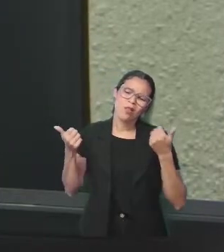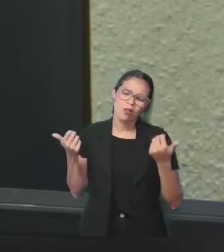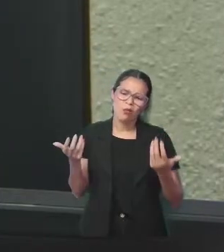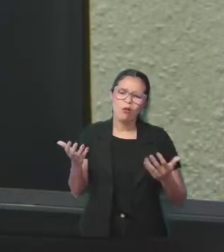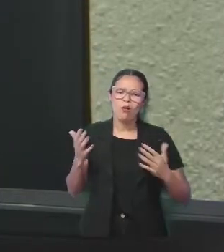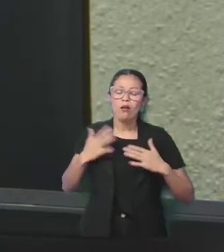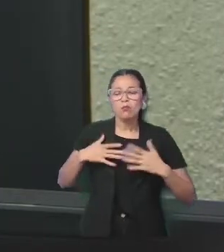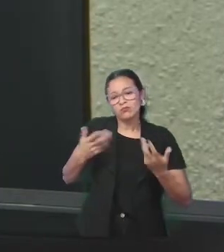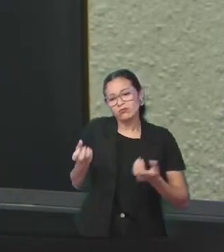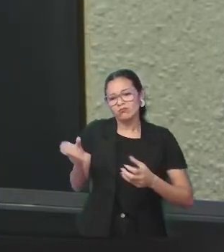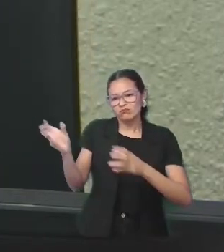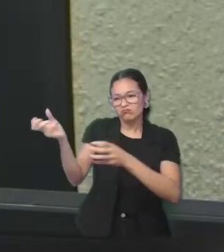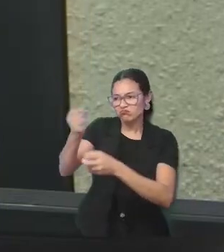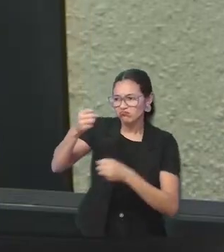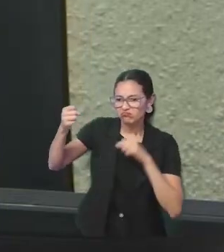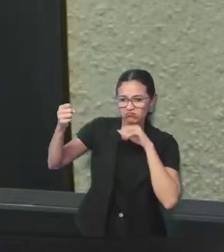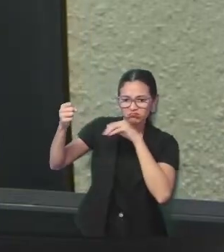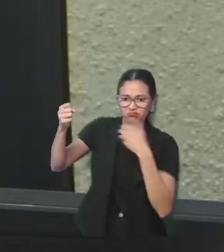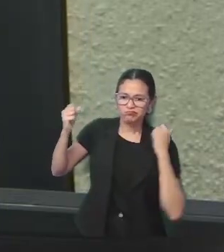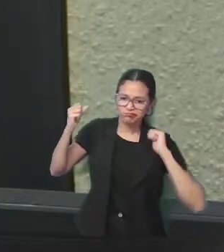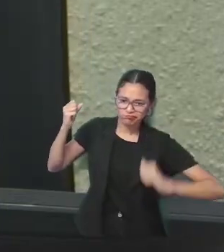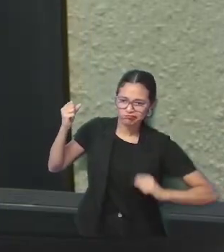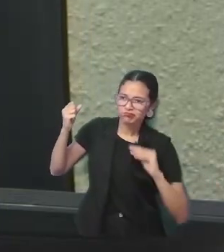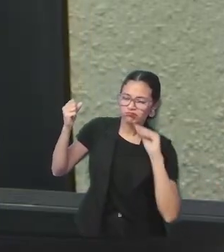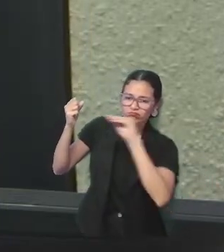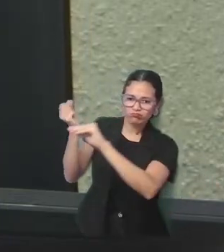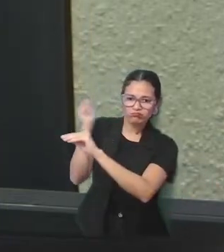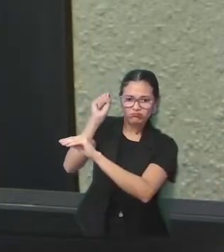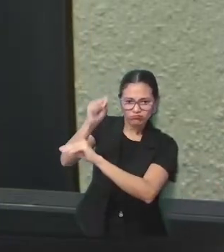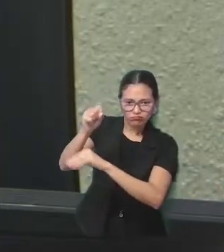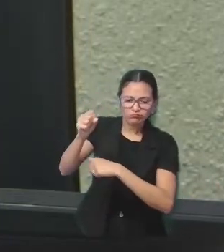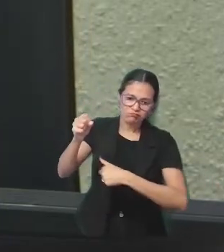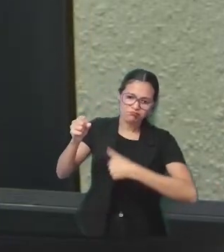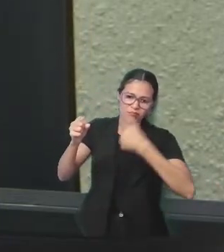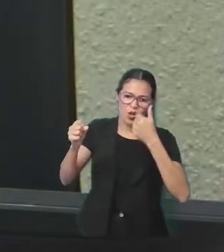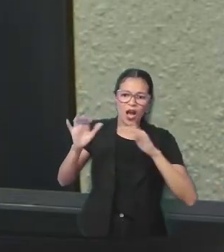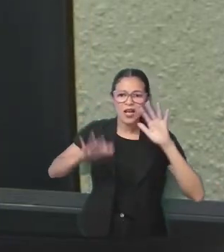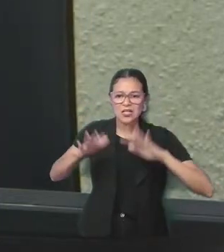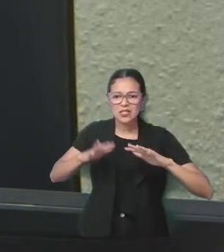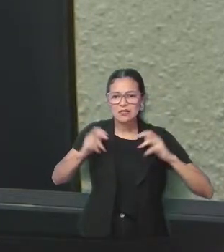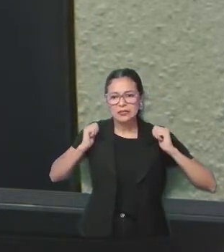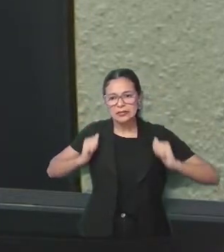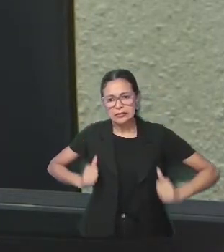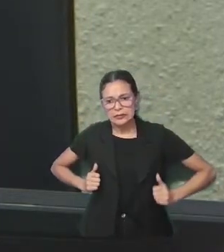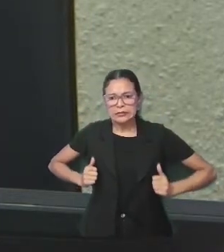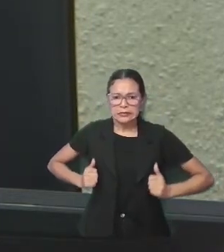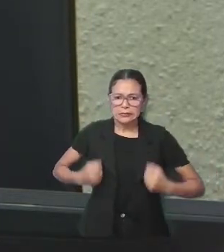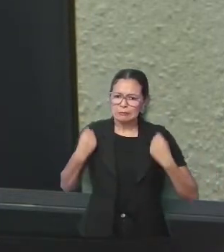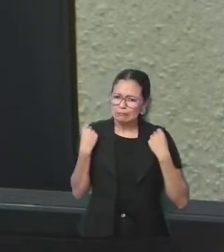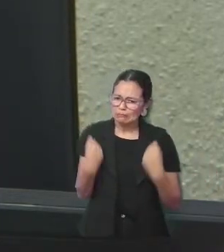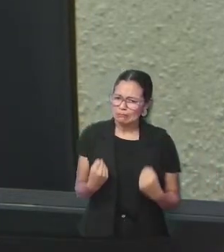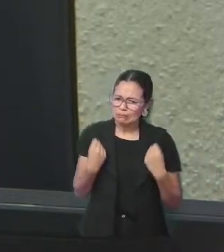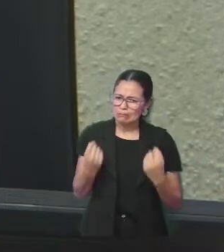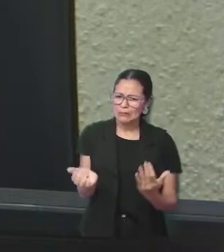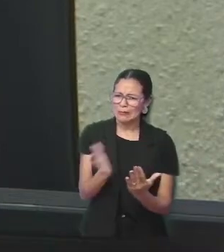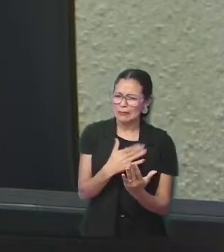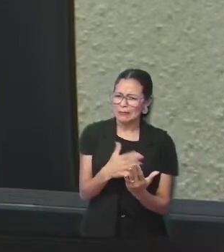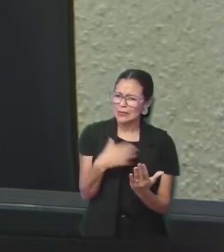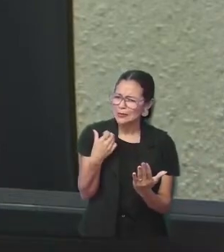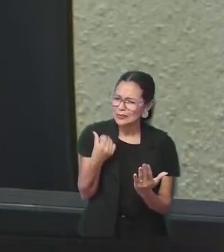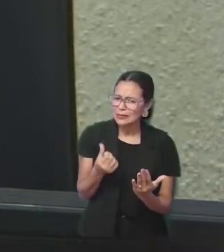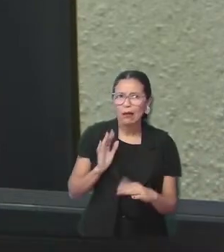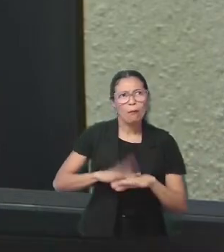tipo, armários para poderem guardar seu material escolar, que muitos deles chegam a levar 6 cadernos ou